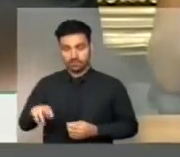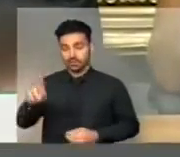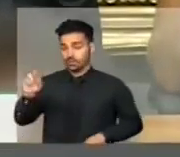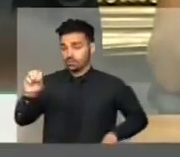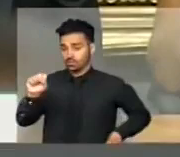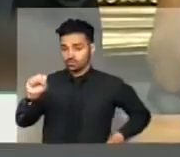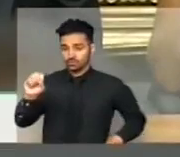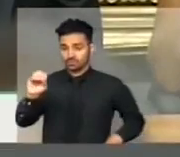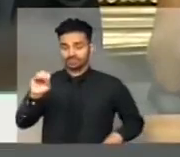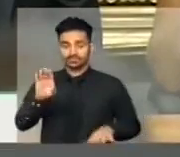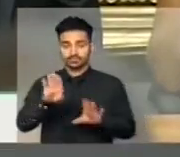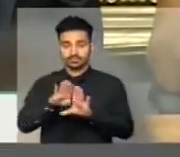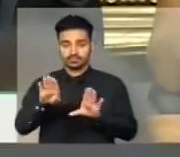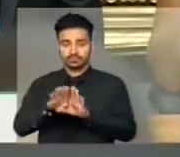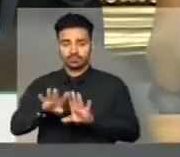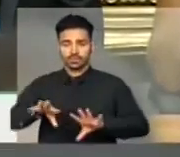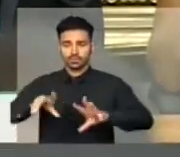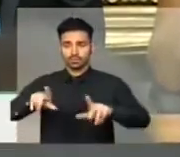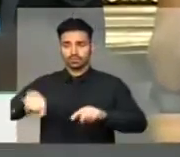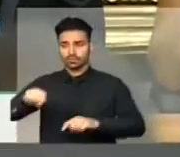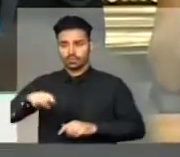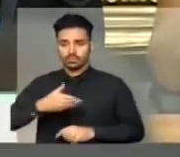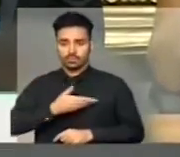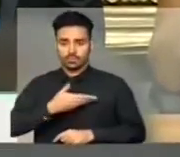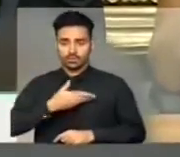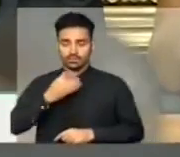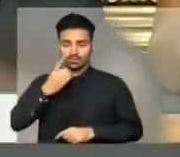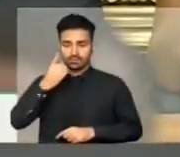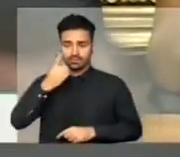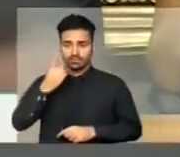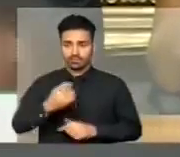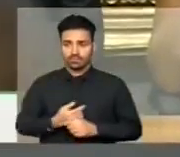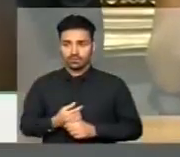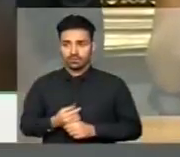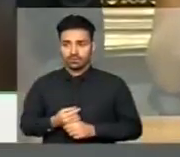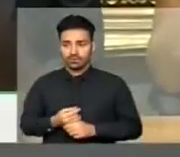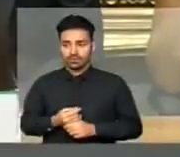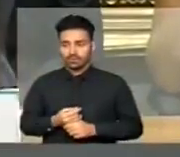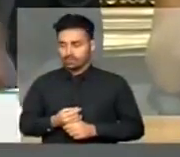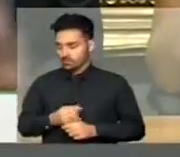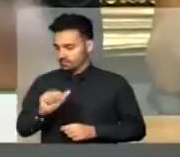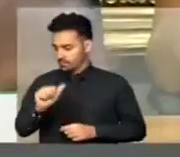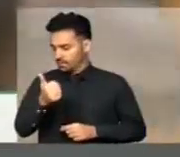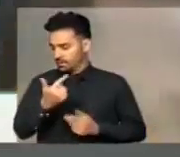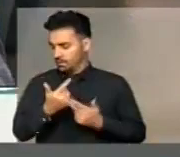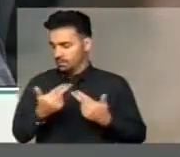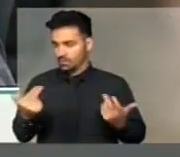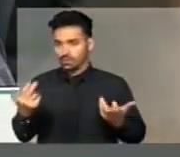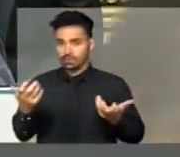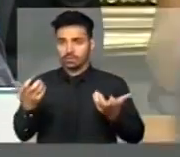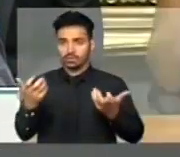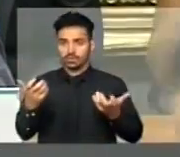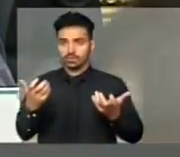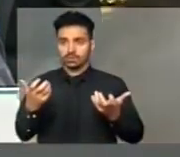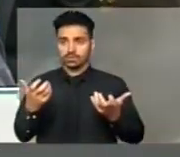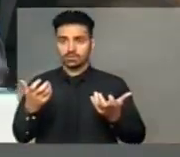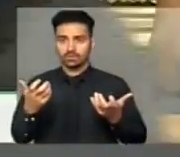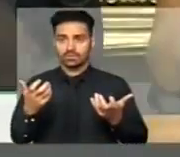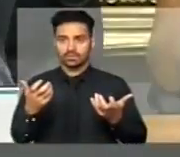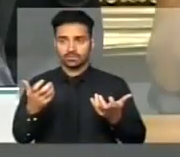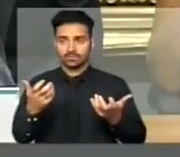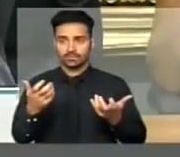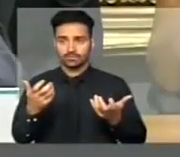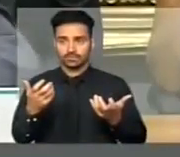a todos os colegas e colegas deputados e deputadas. Primeiramente, gostaria de destacar